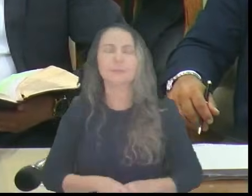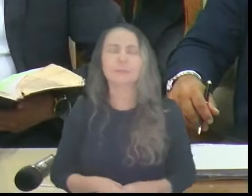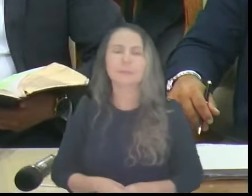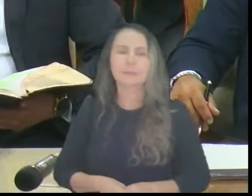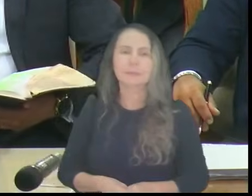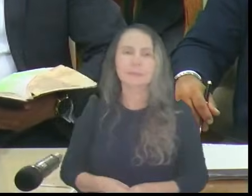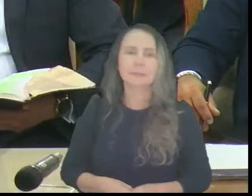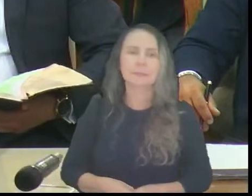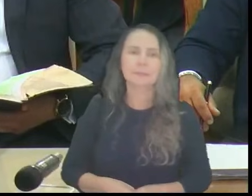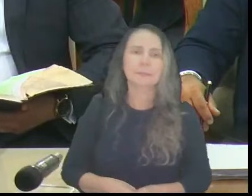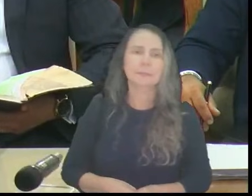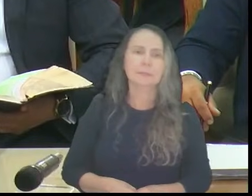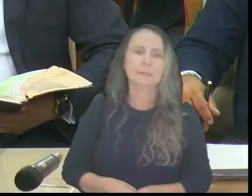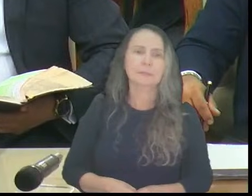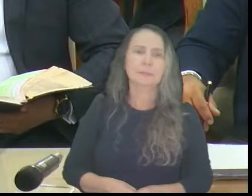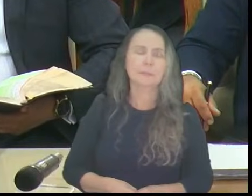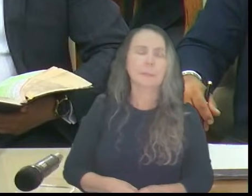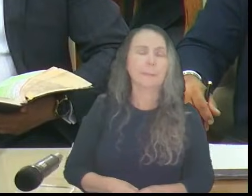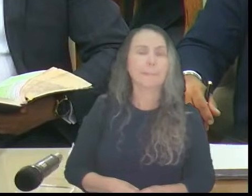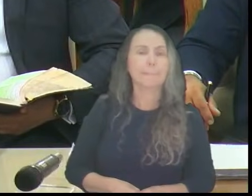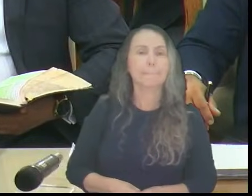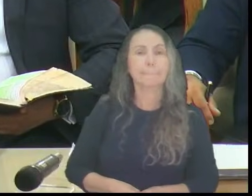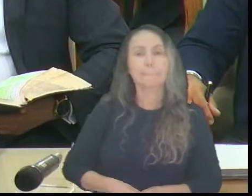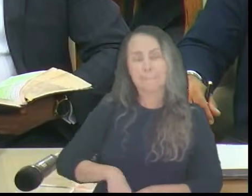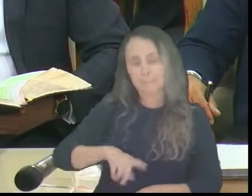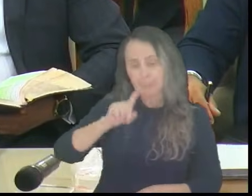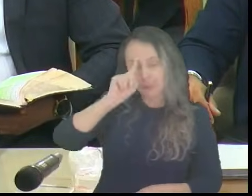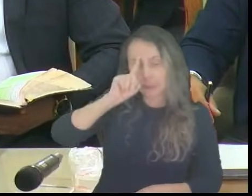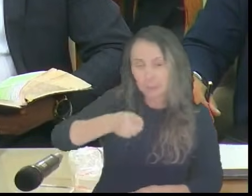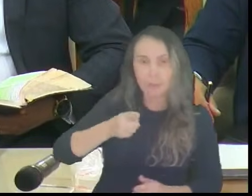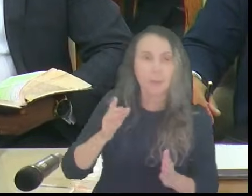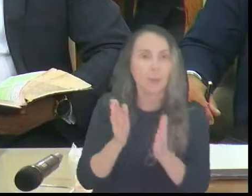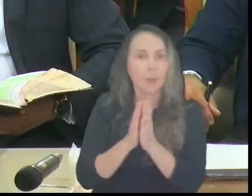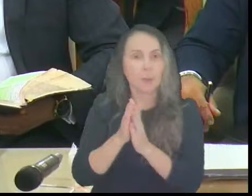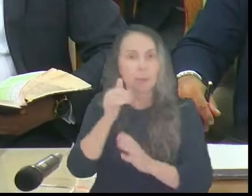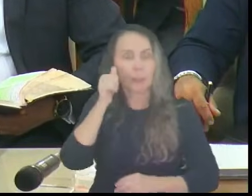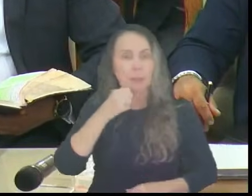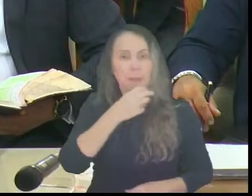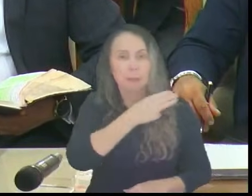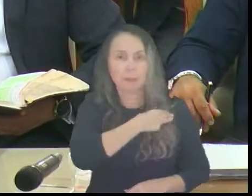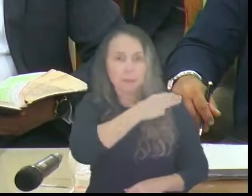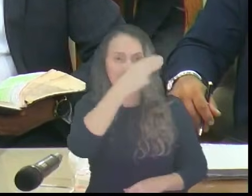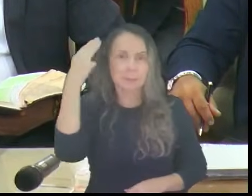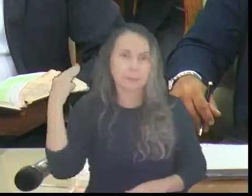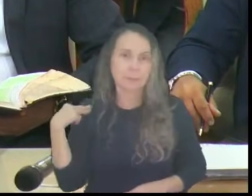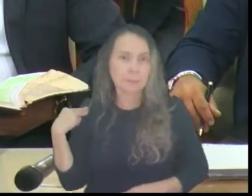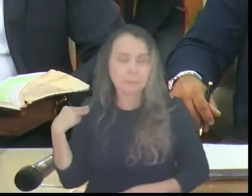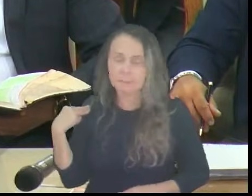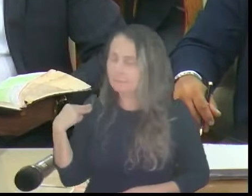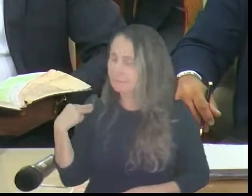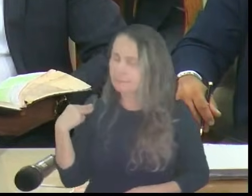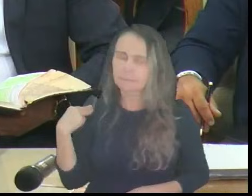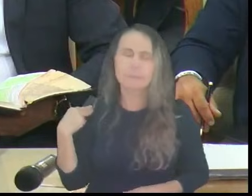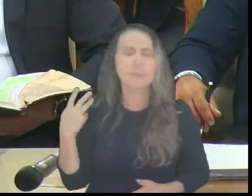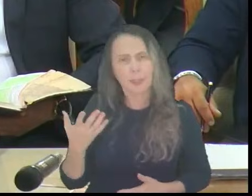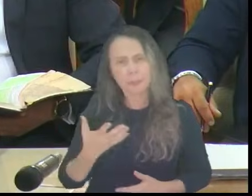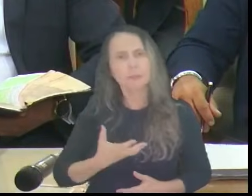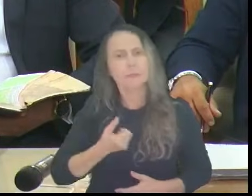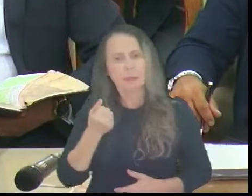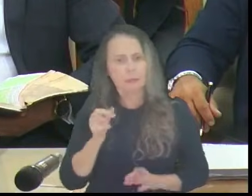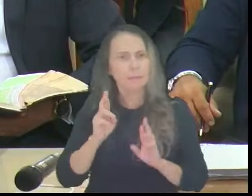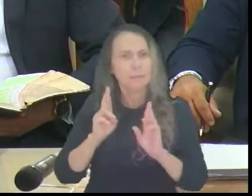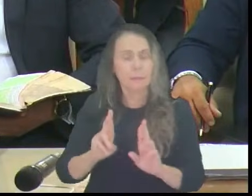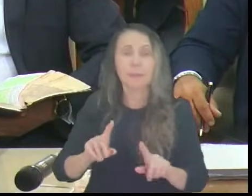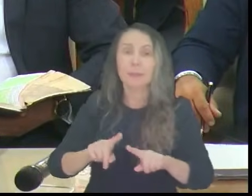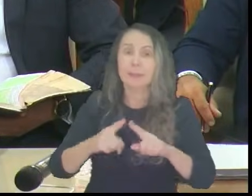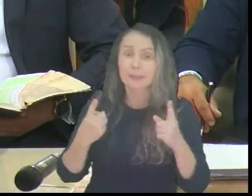Não é mandando orar a Virgem. A Virgem é digna de respeito. A Virgem é a mãe de Jesus. A Virgem foi salva. A Virgem está no paraíso celestial. Mas